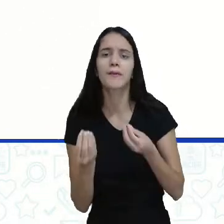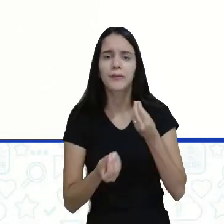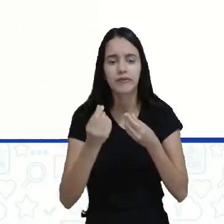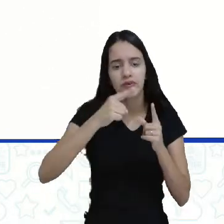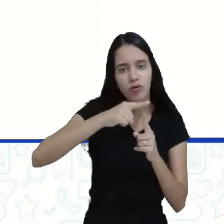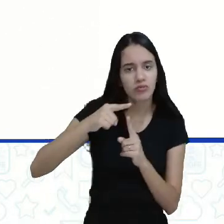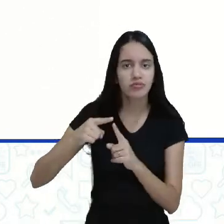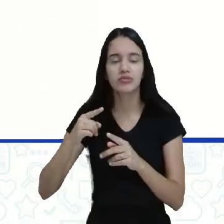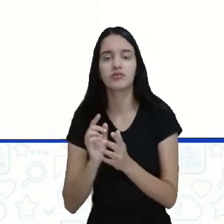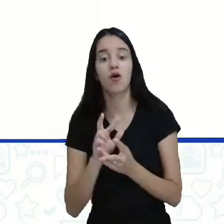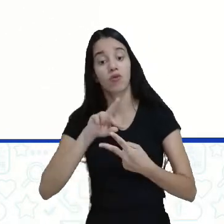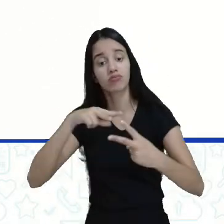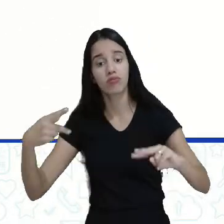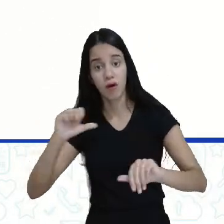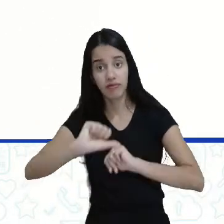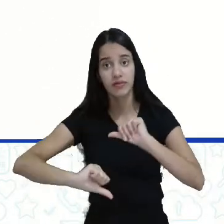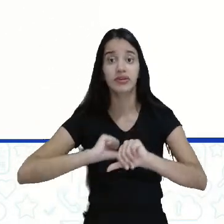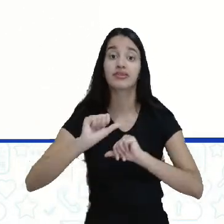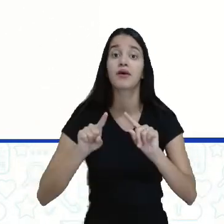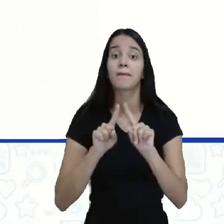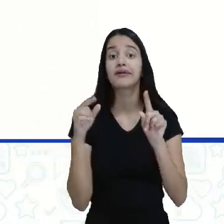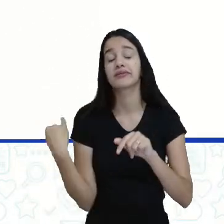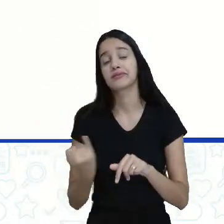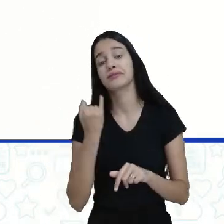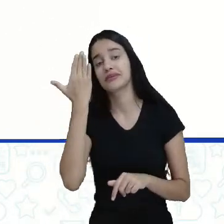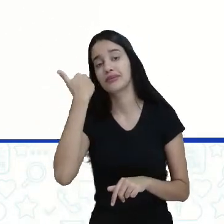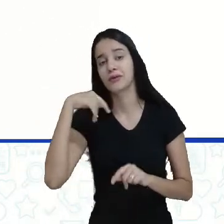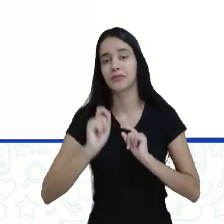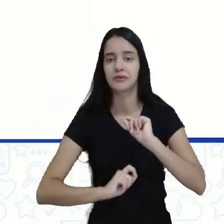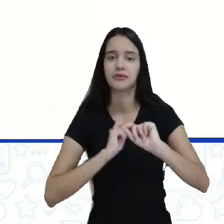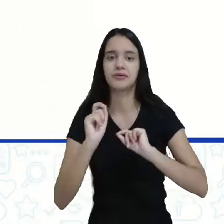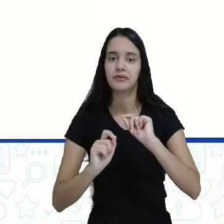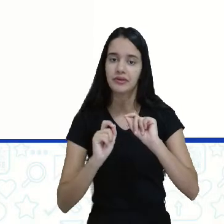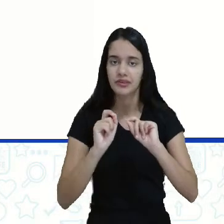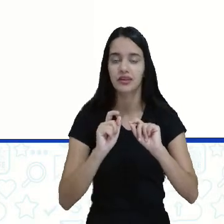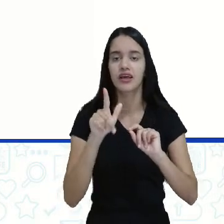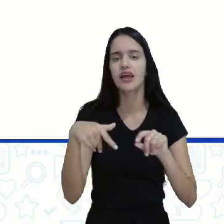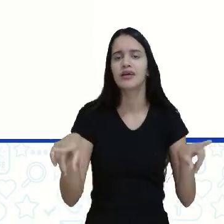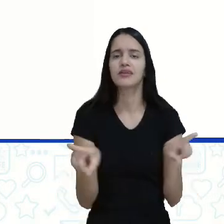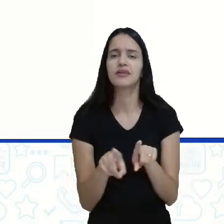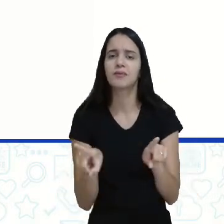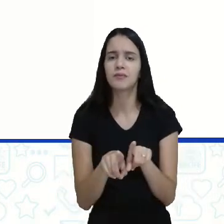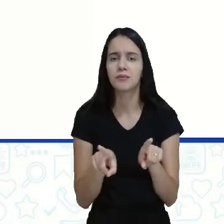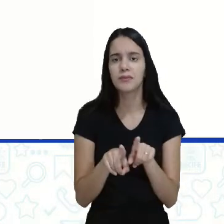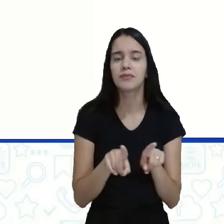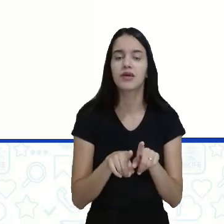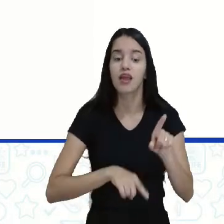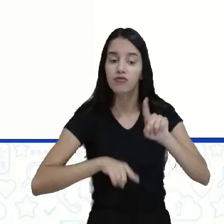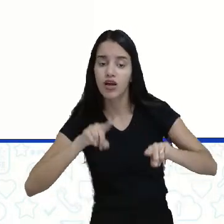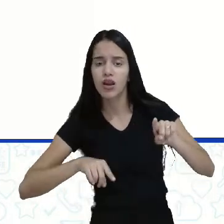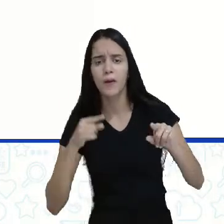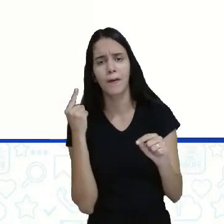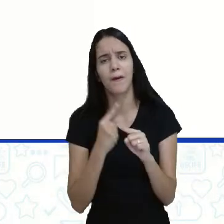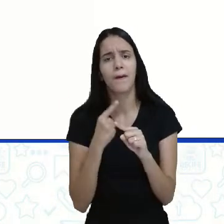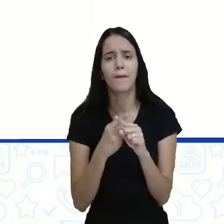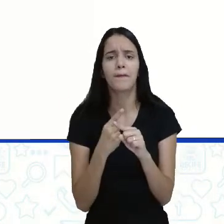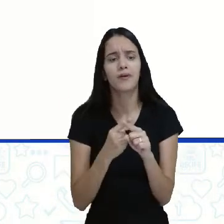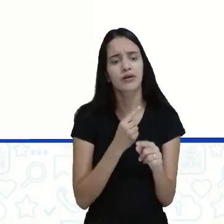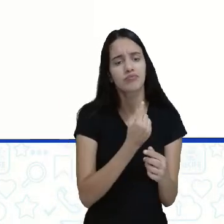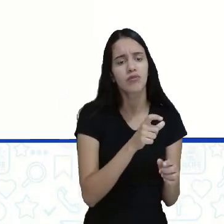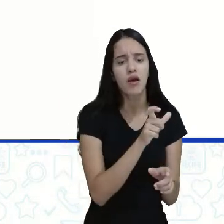variam geneticamente. Mas é importante saber que os indivíduos da mesma espécie também variam. Então, por que os indivíduos